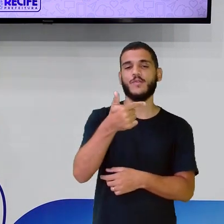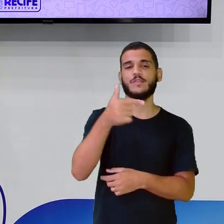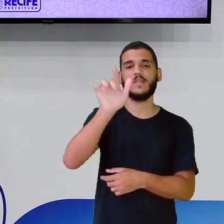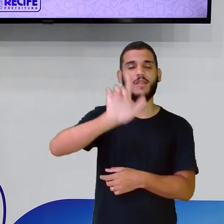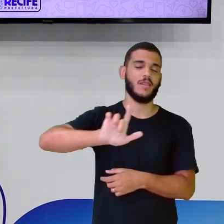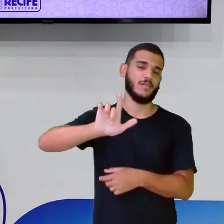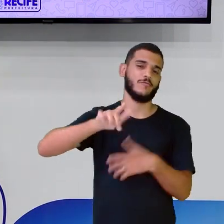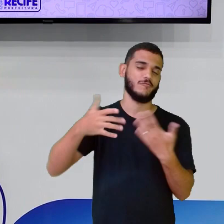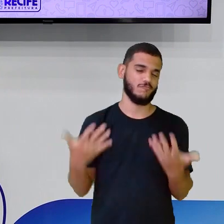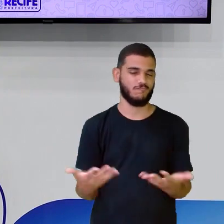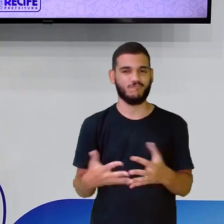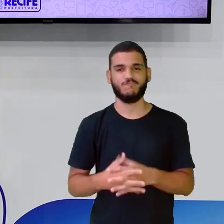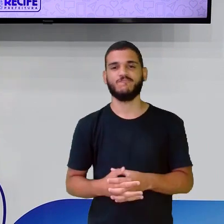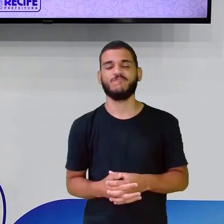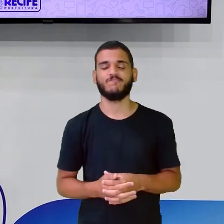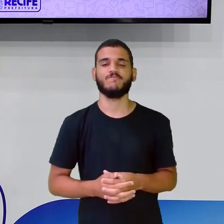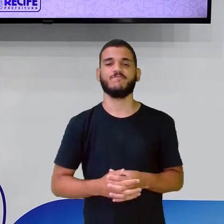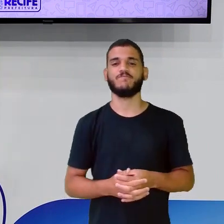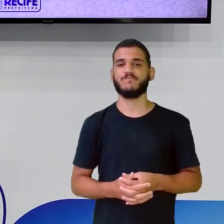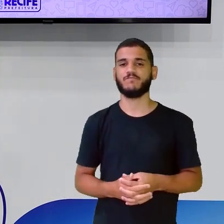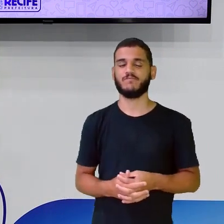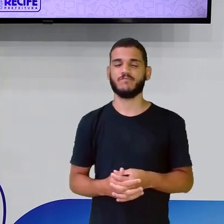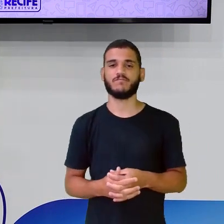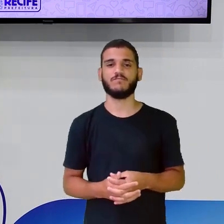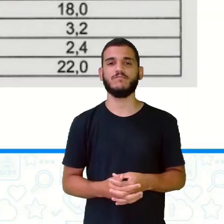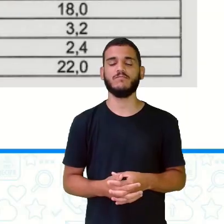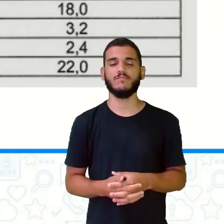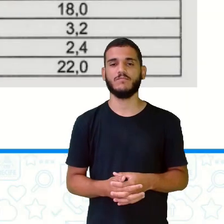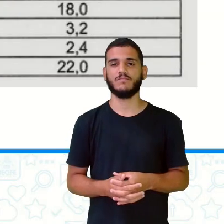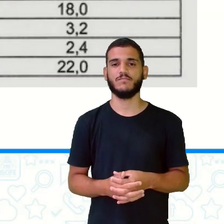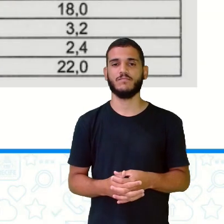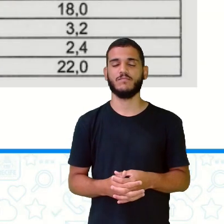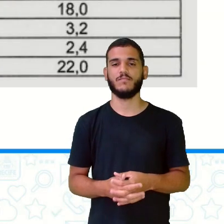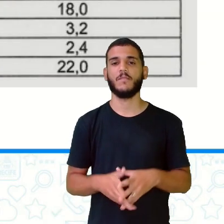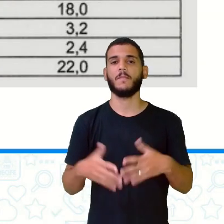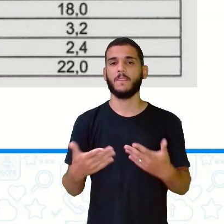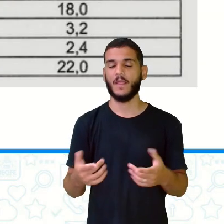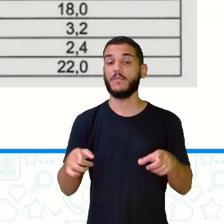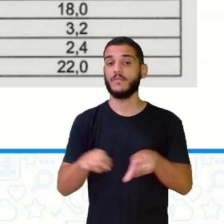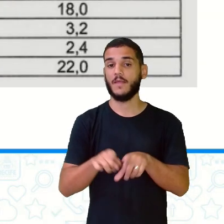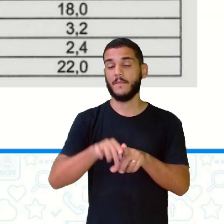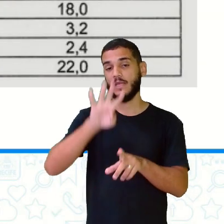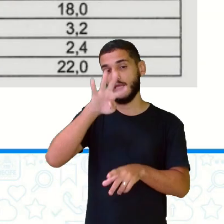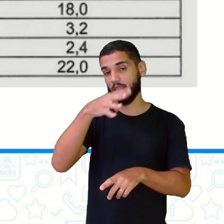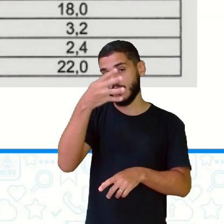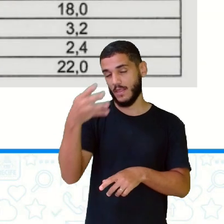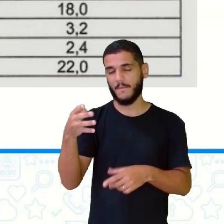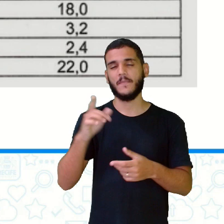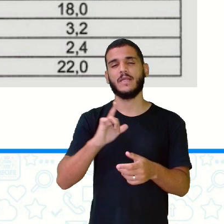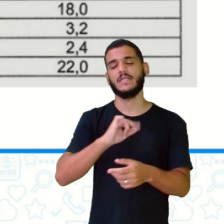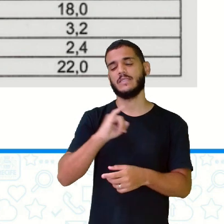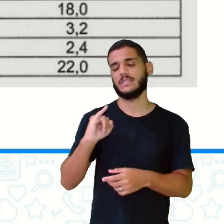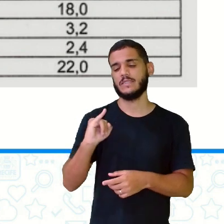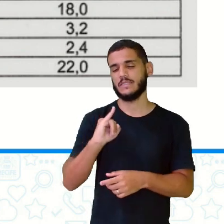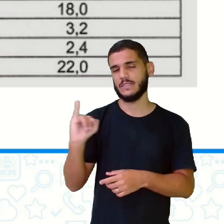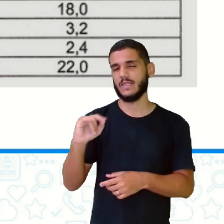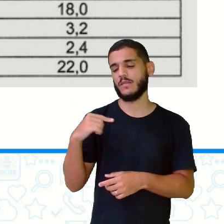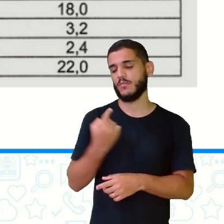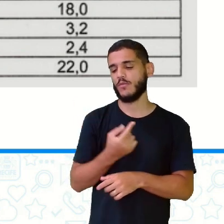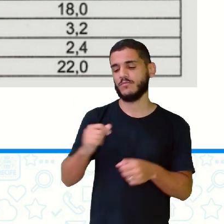72 litros de água. Vamos para a próxima. De acordo com a tabela, se realizarmos